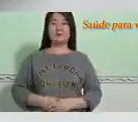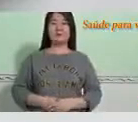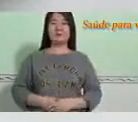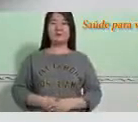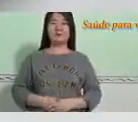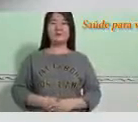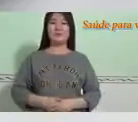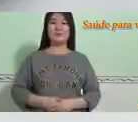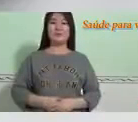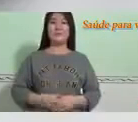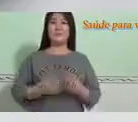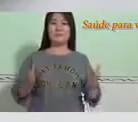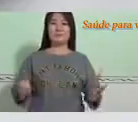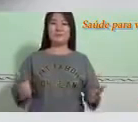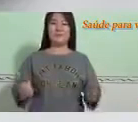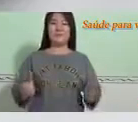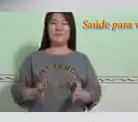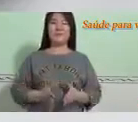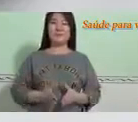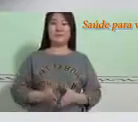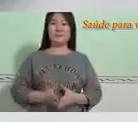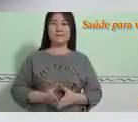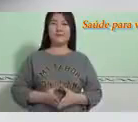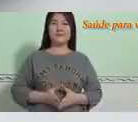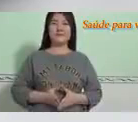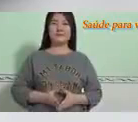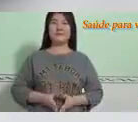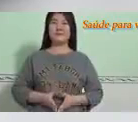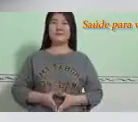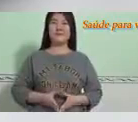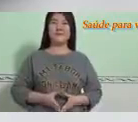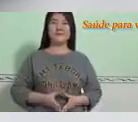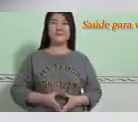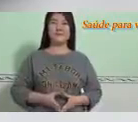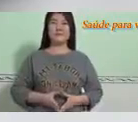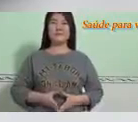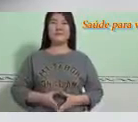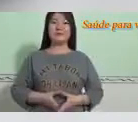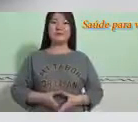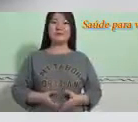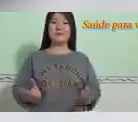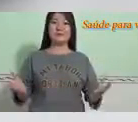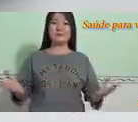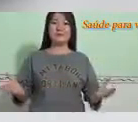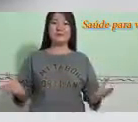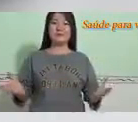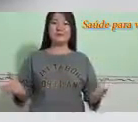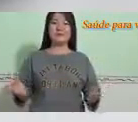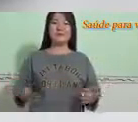não evitam a reação anafilática e podem mascarar seus primeiros sinais, atrasando o tratamento.